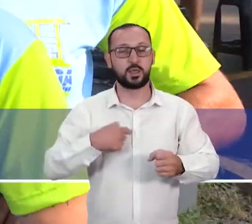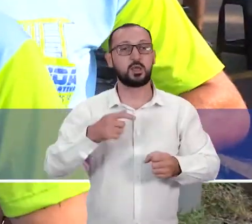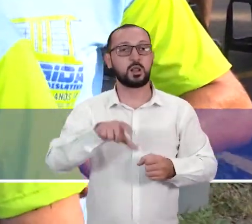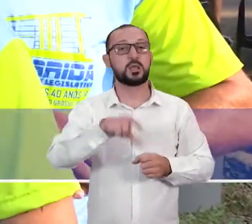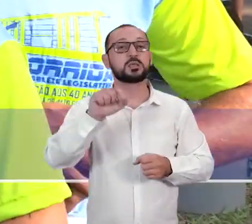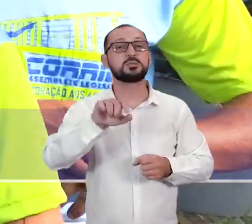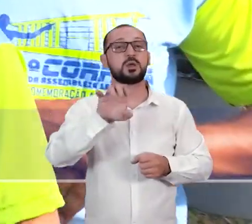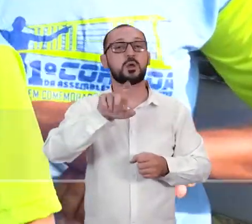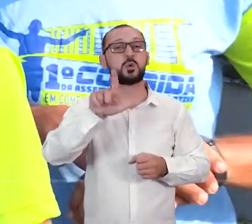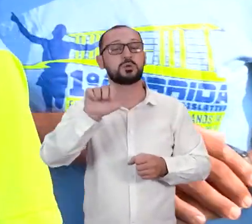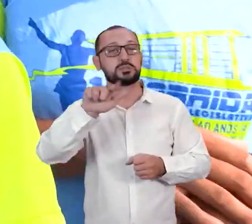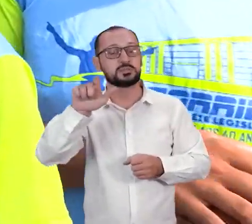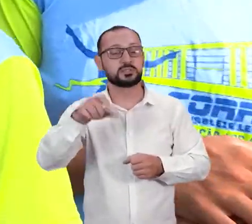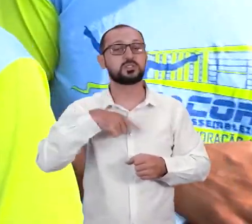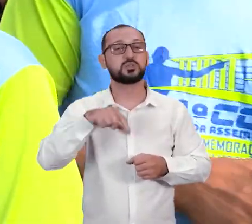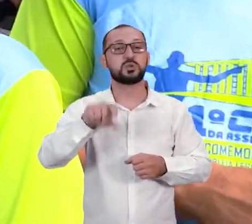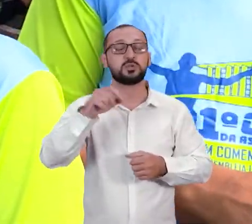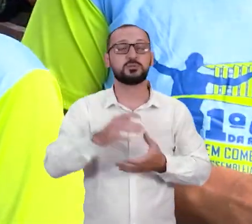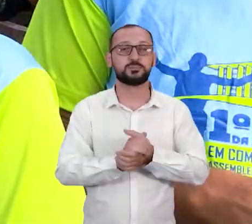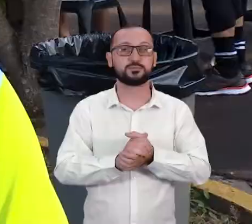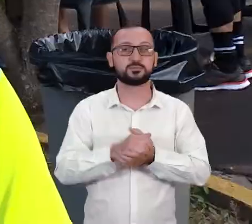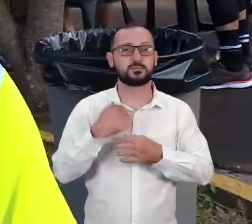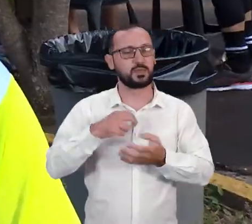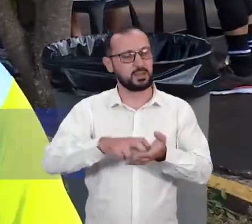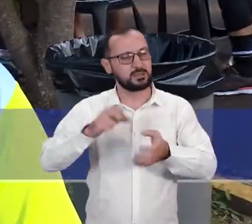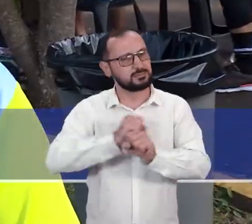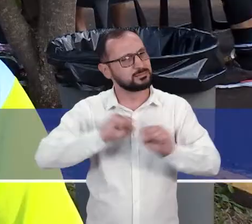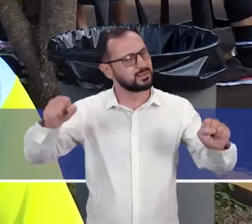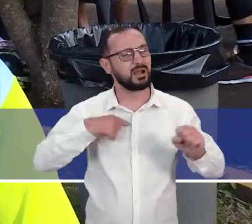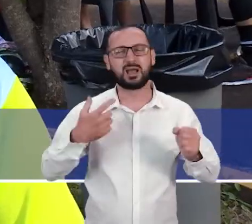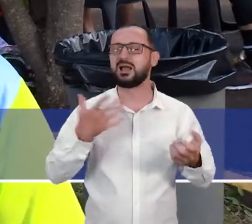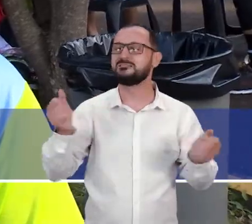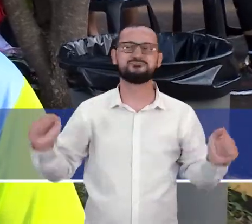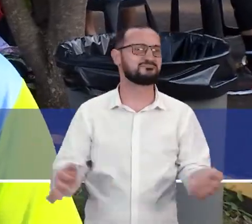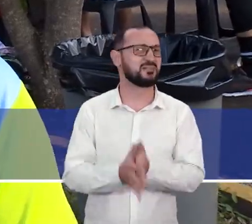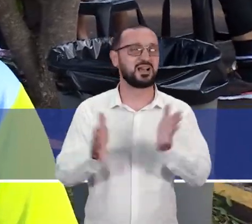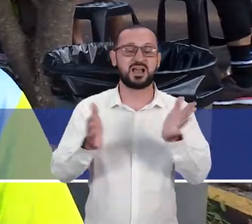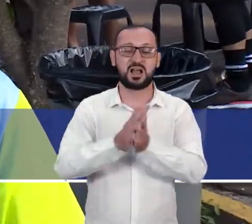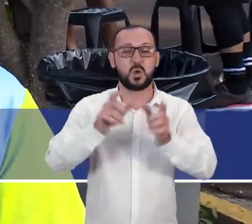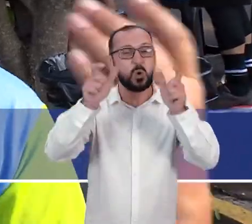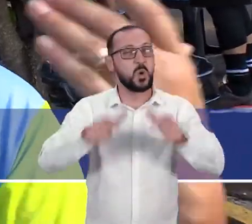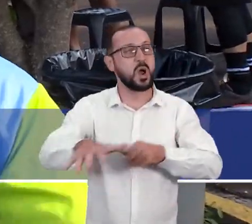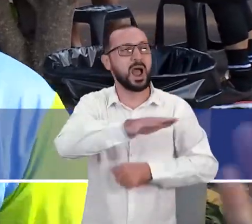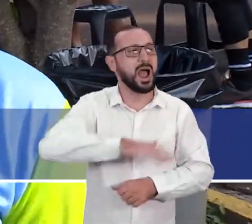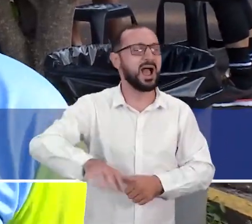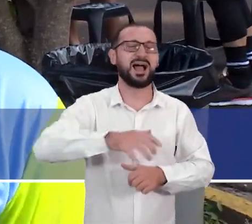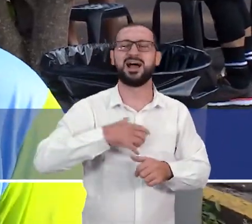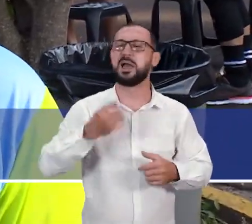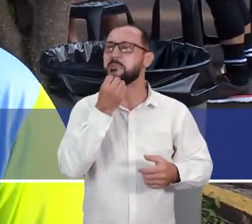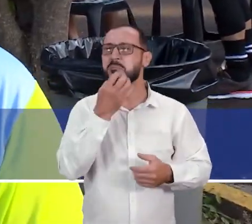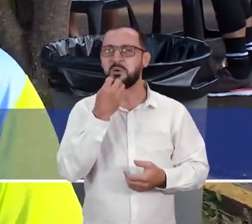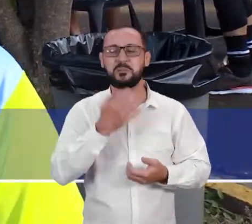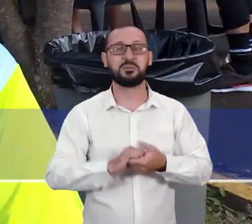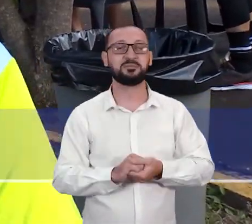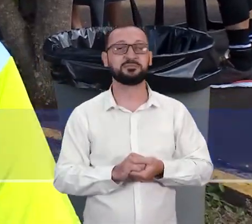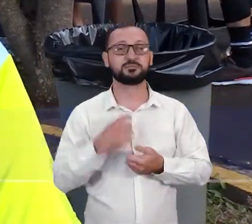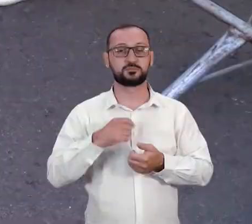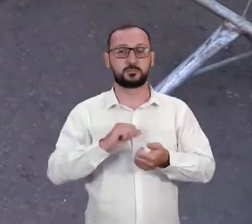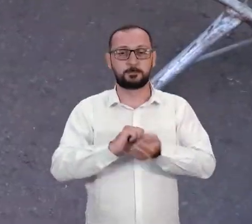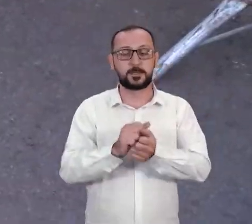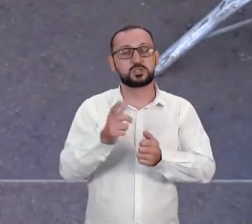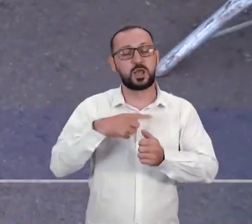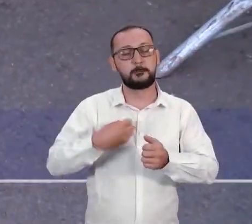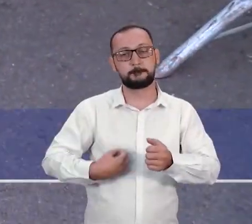Elza, que escolheu a corrida como modalidade. Vale a pena acordar cedo para fazer isso, é maravilhoso. O astral daqui, né? É muito